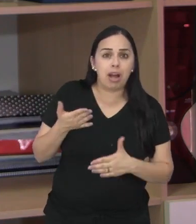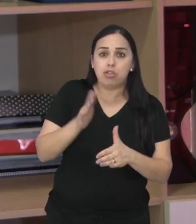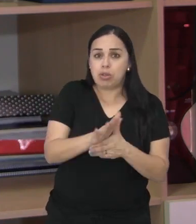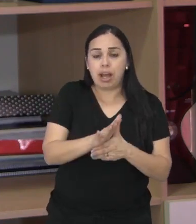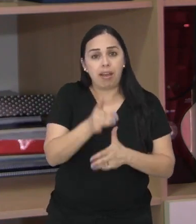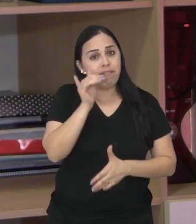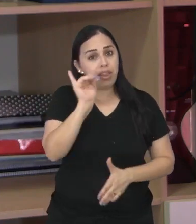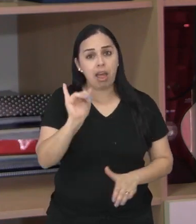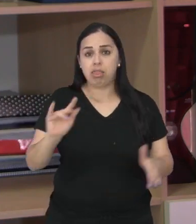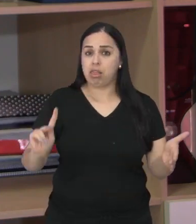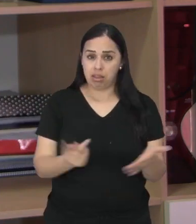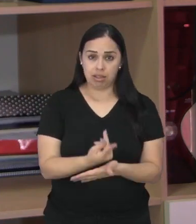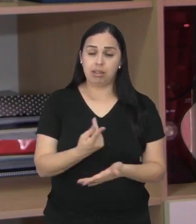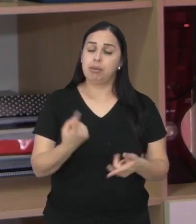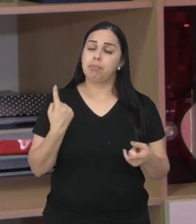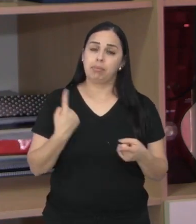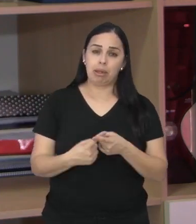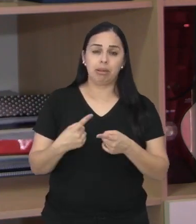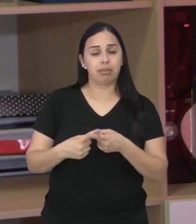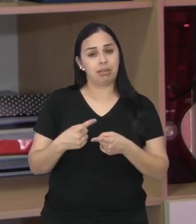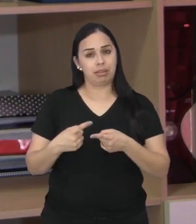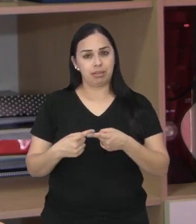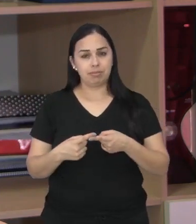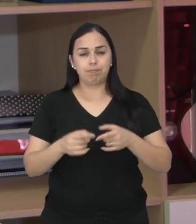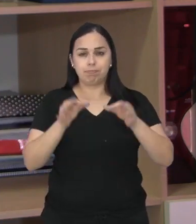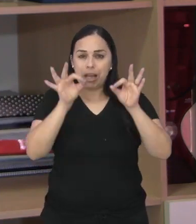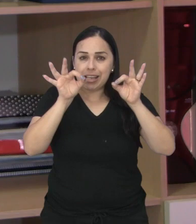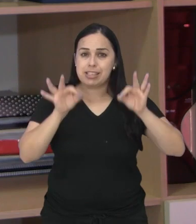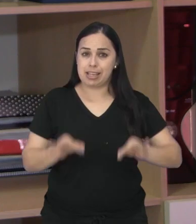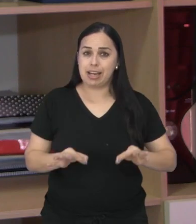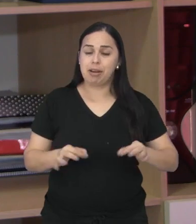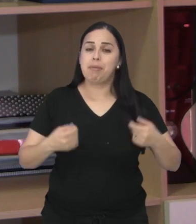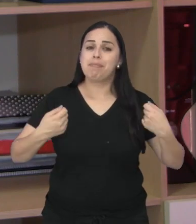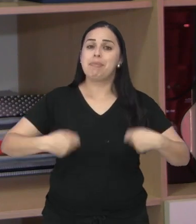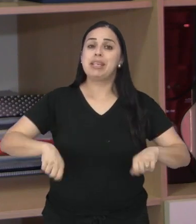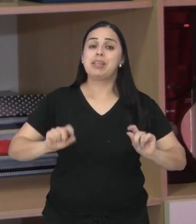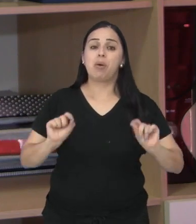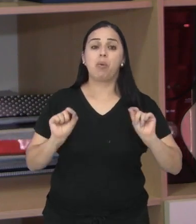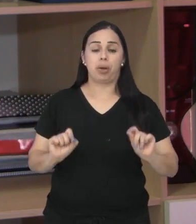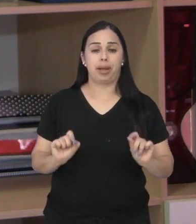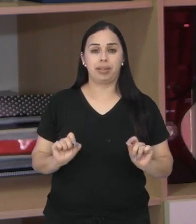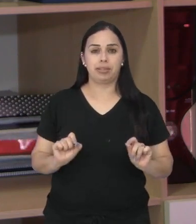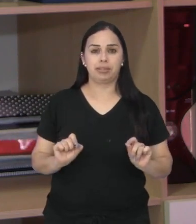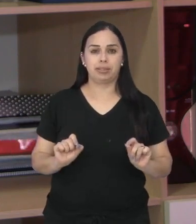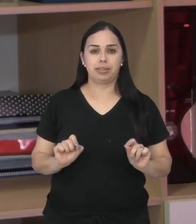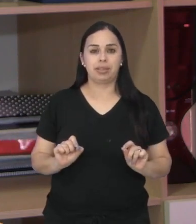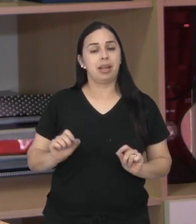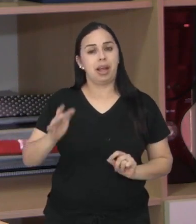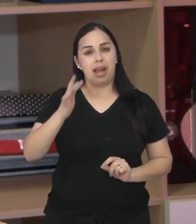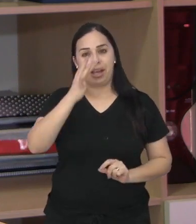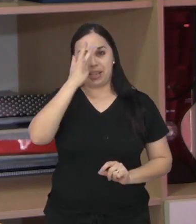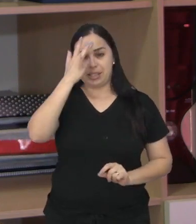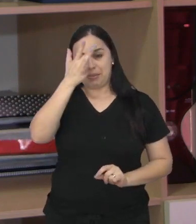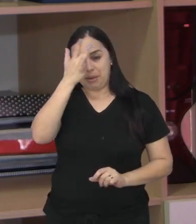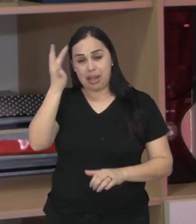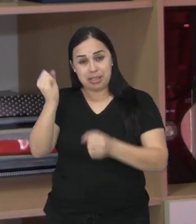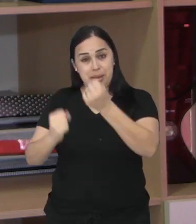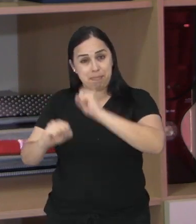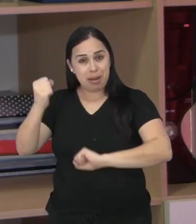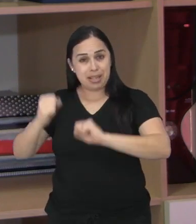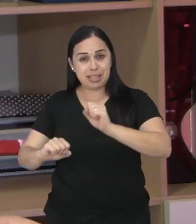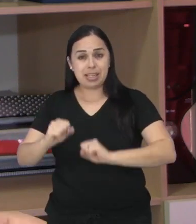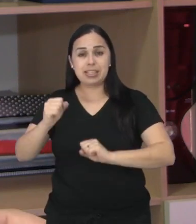de acidentes. Por quê? Porque para uma prevenção efetiva, nós precisamos de uma gestão das